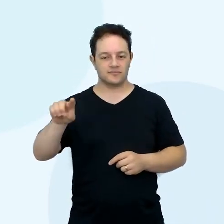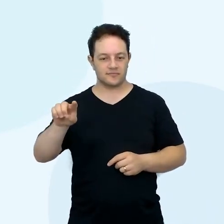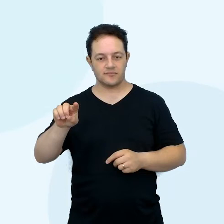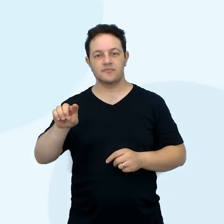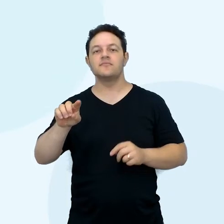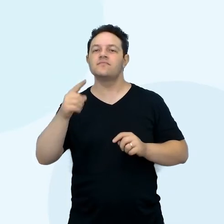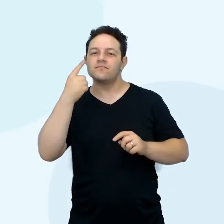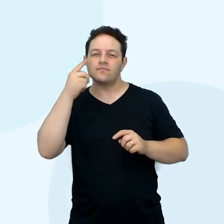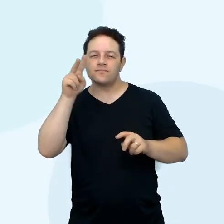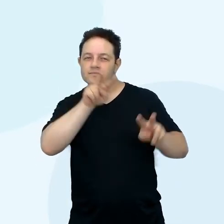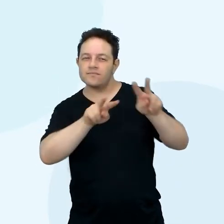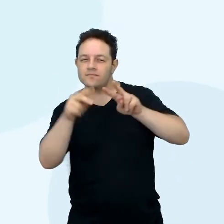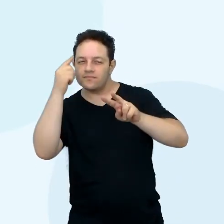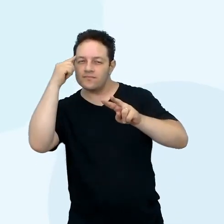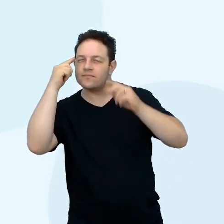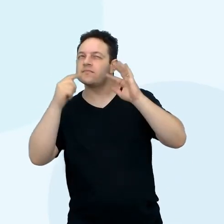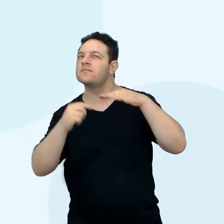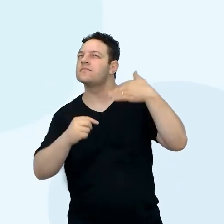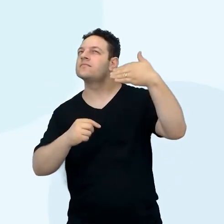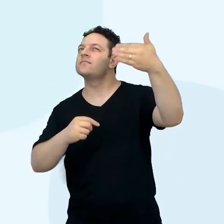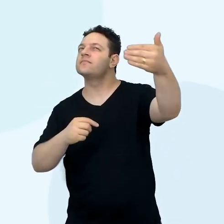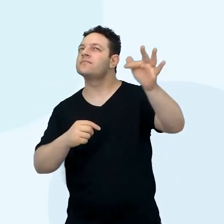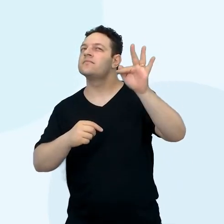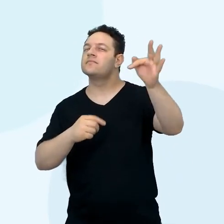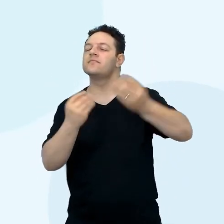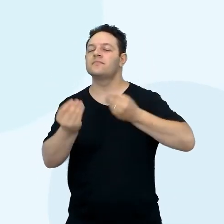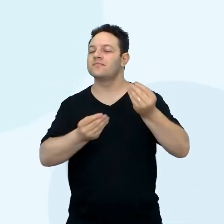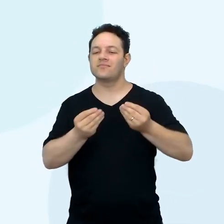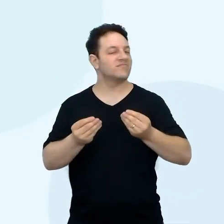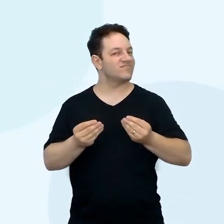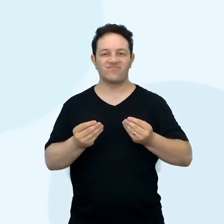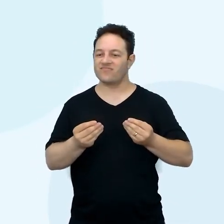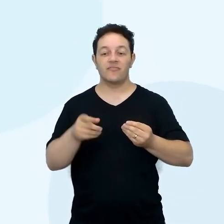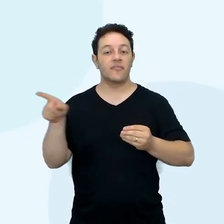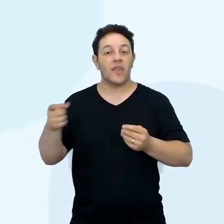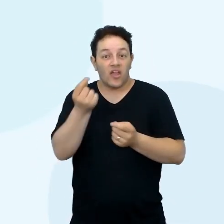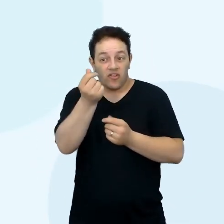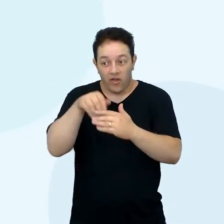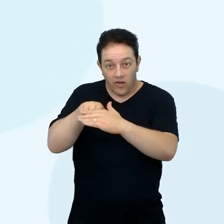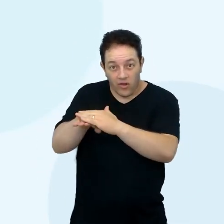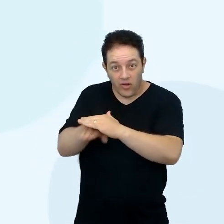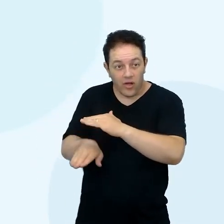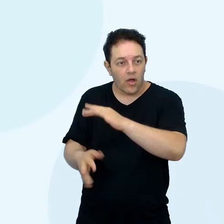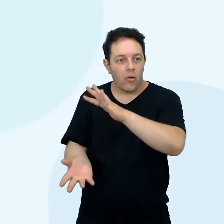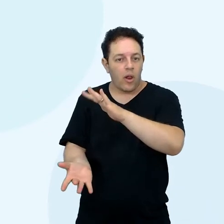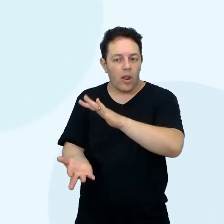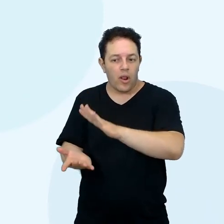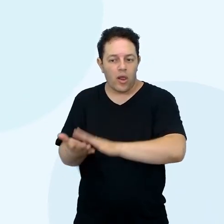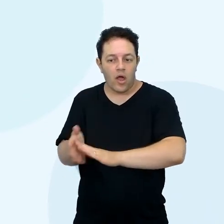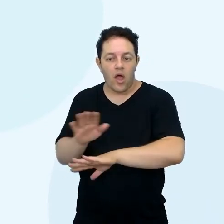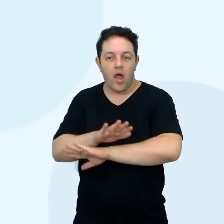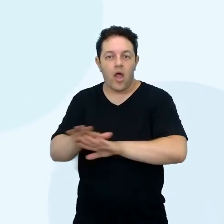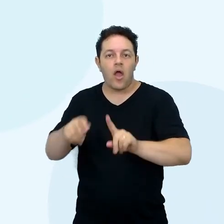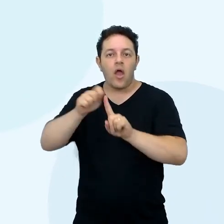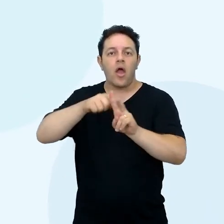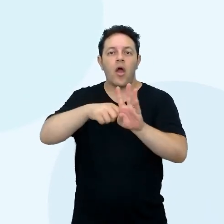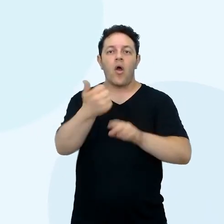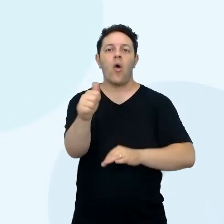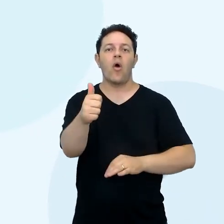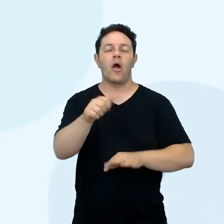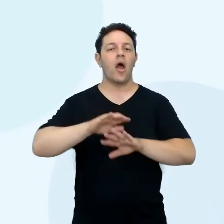a longo prazo, né? Tanto é que ele acabou com as reservas de dinheiro depois de 11